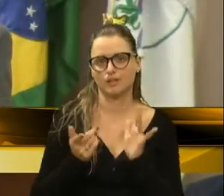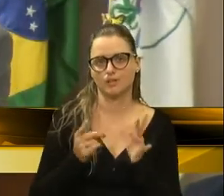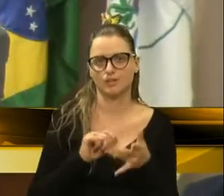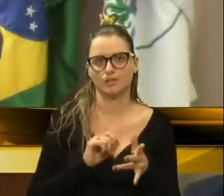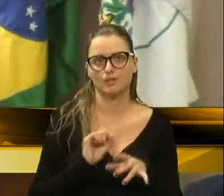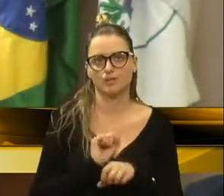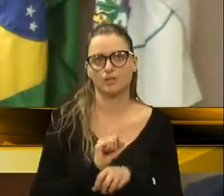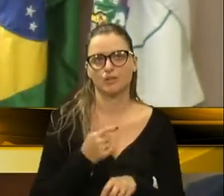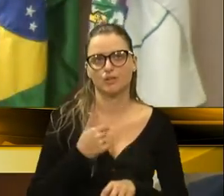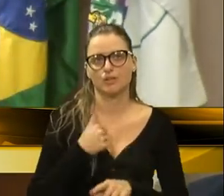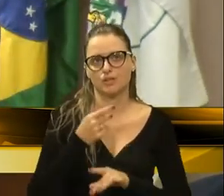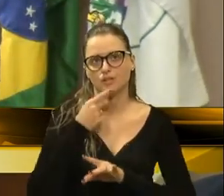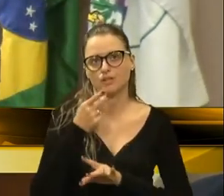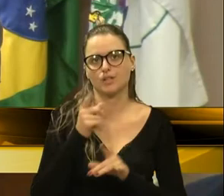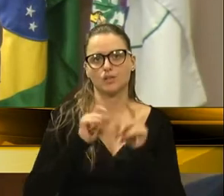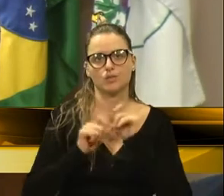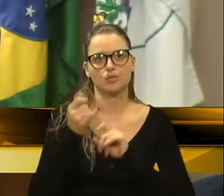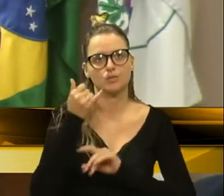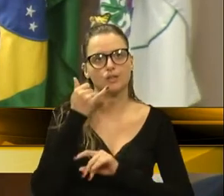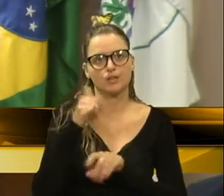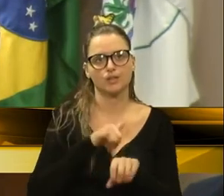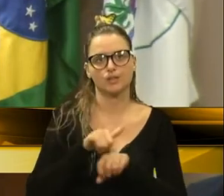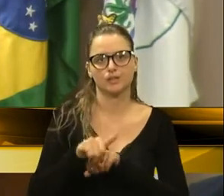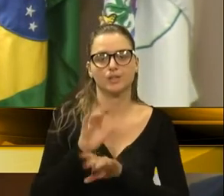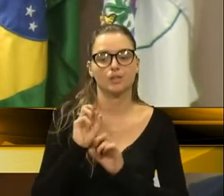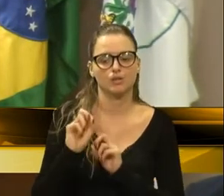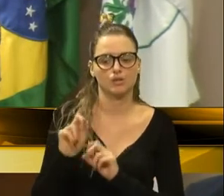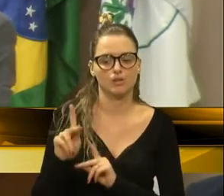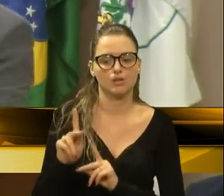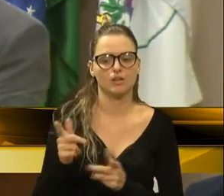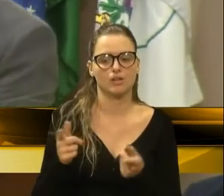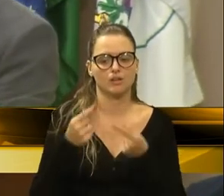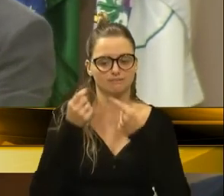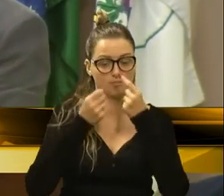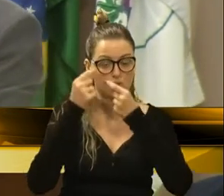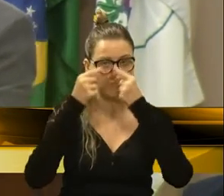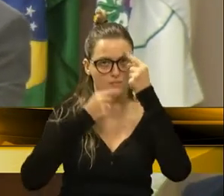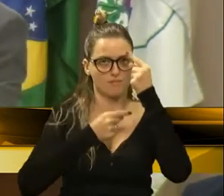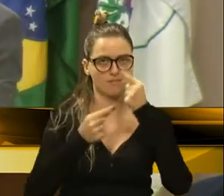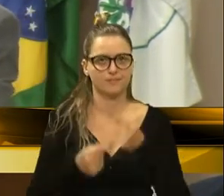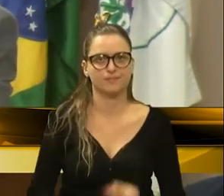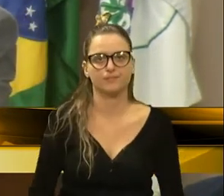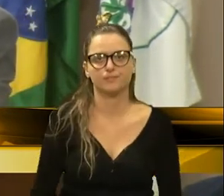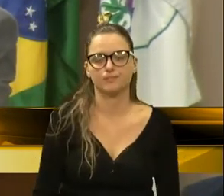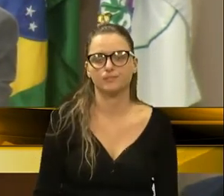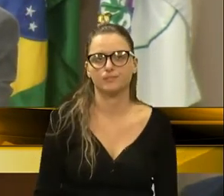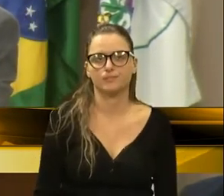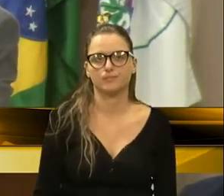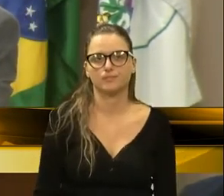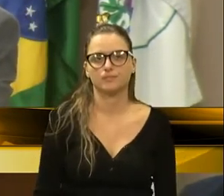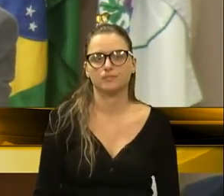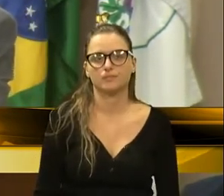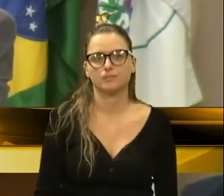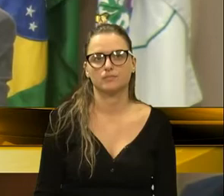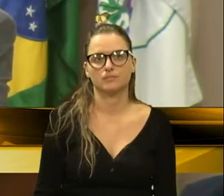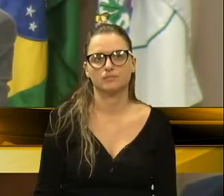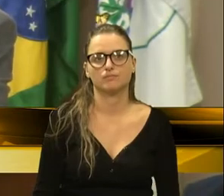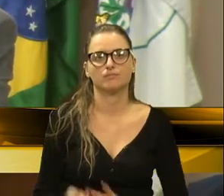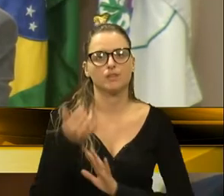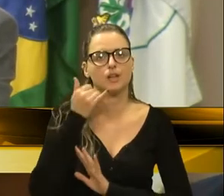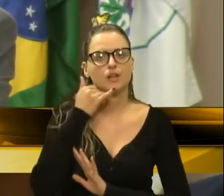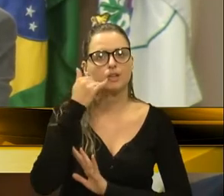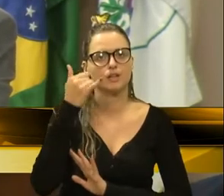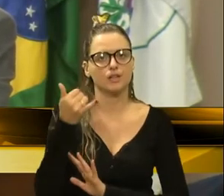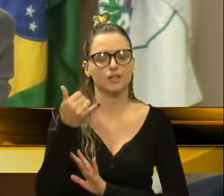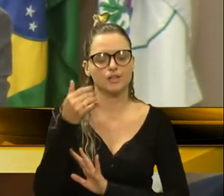estava falando a respeito do trote. Sim. Ok? Viu que desconcentra? Então, assim, ó, aquela ligação que é